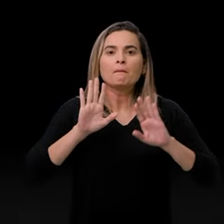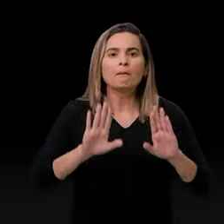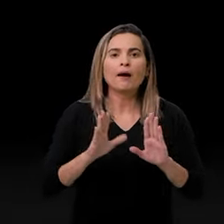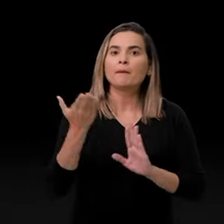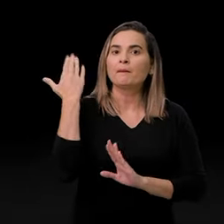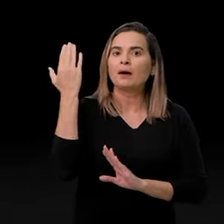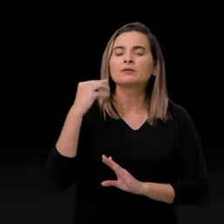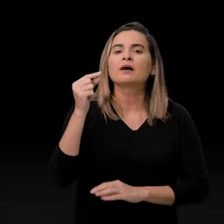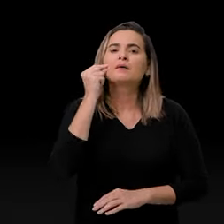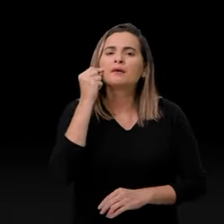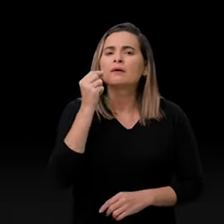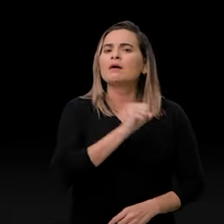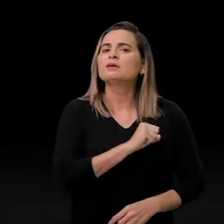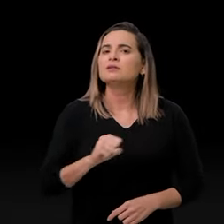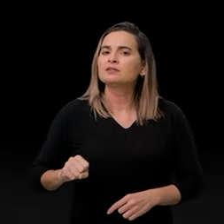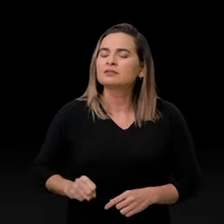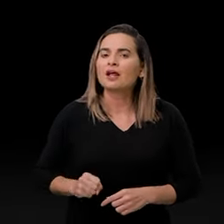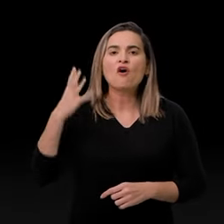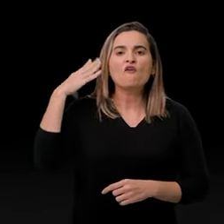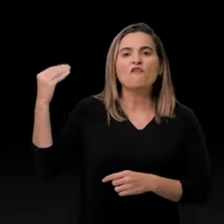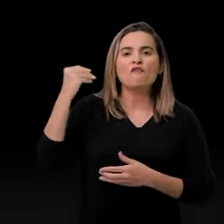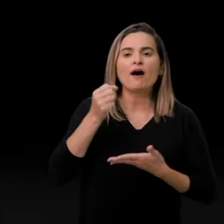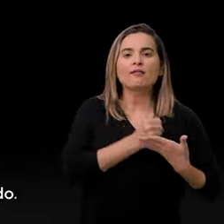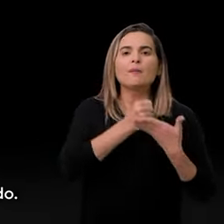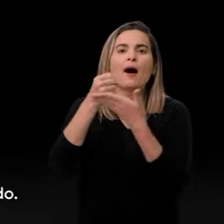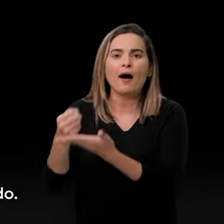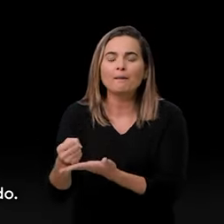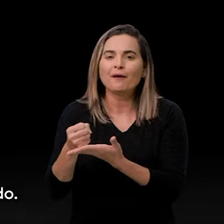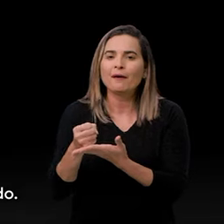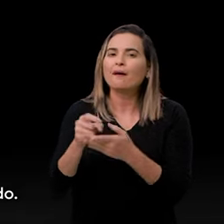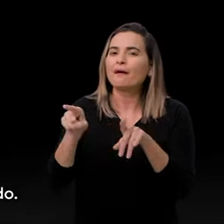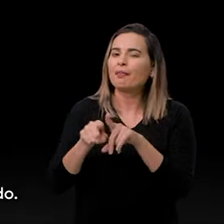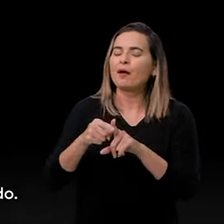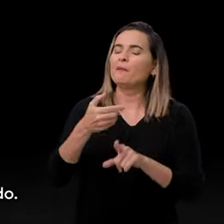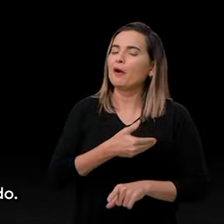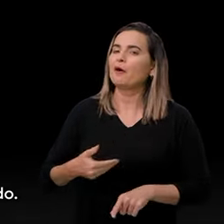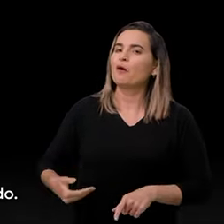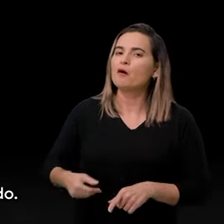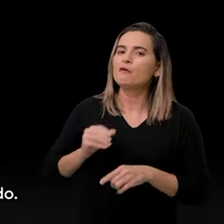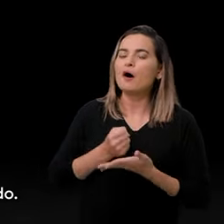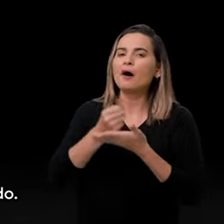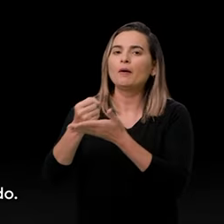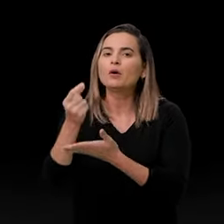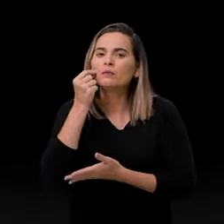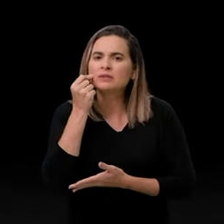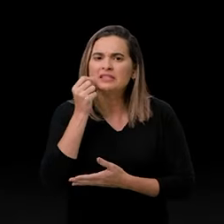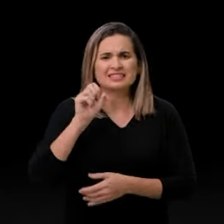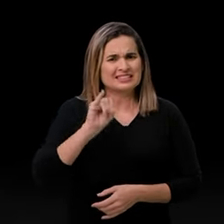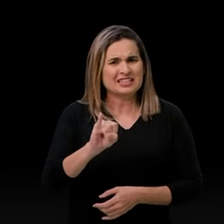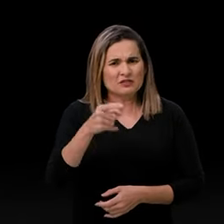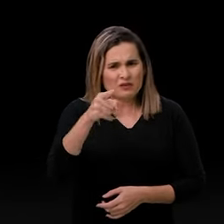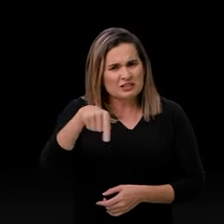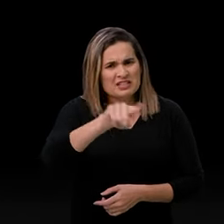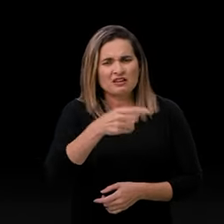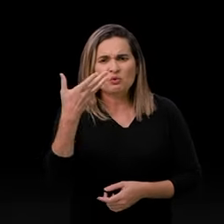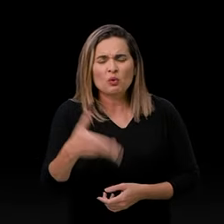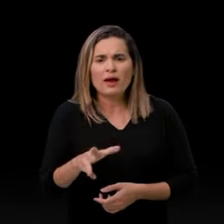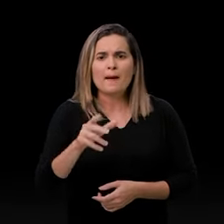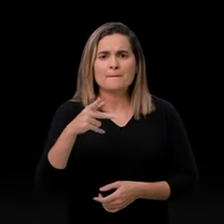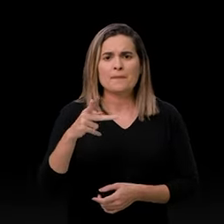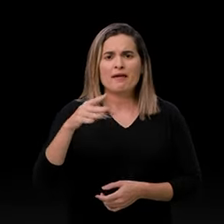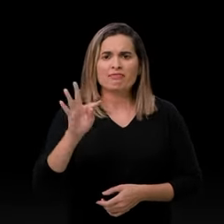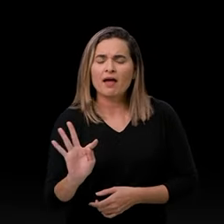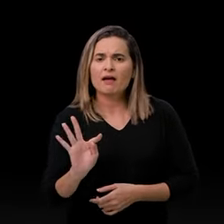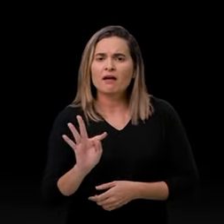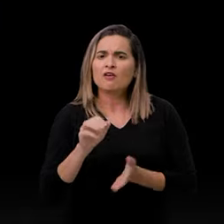eleição, Carlos Eduardo foi o senador de Fátima e Fátima a governadora de Carlos Eduardo. Se você não quer o